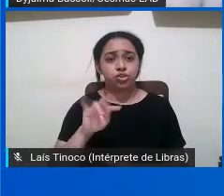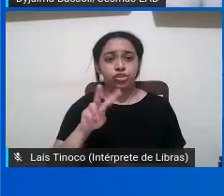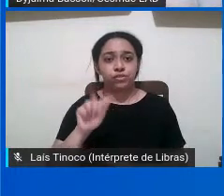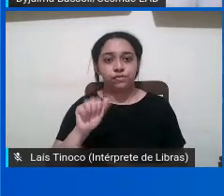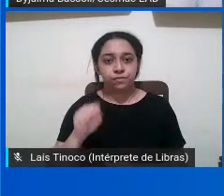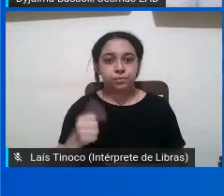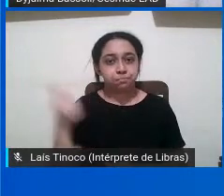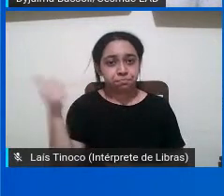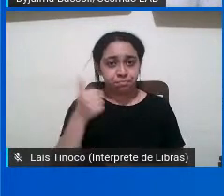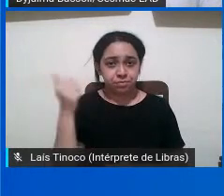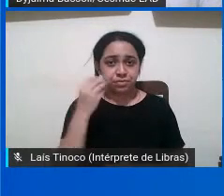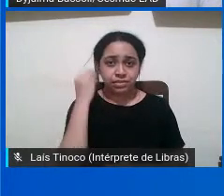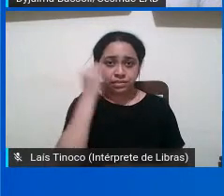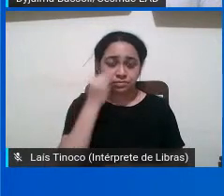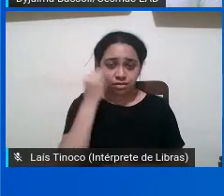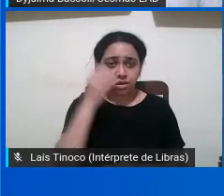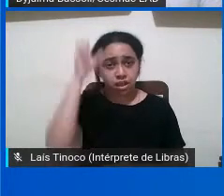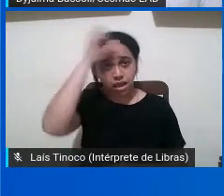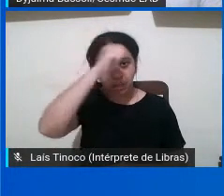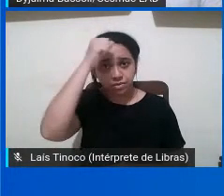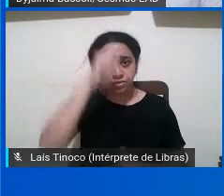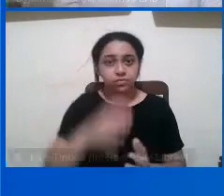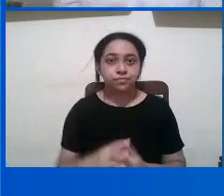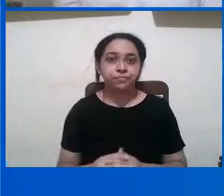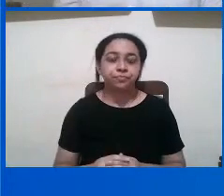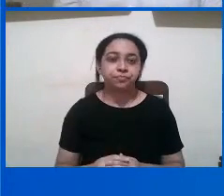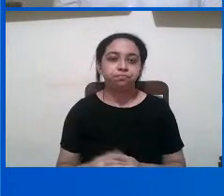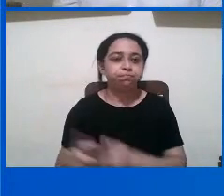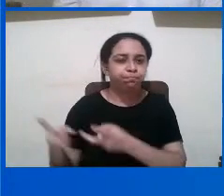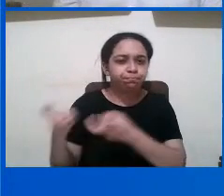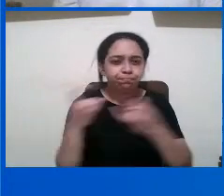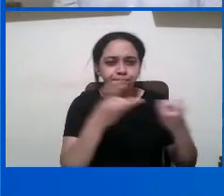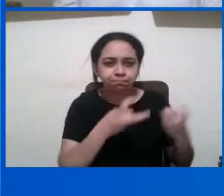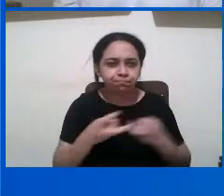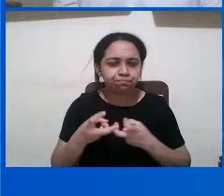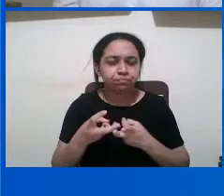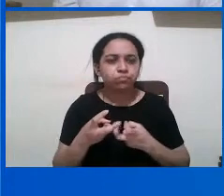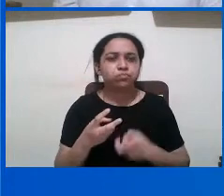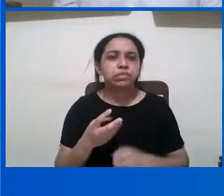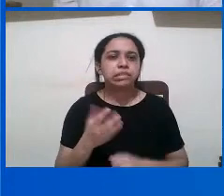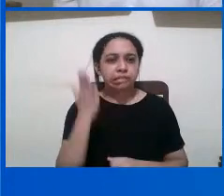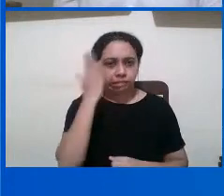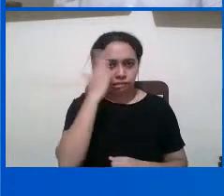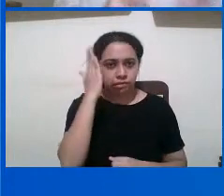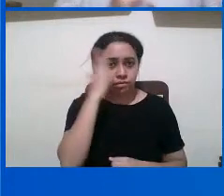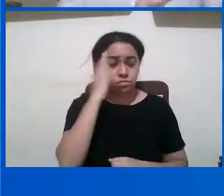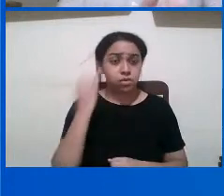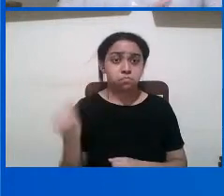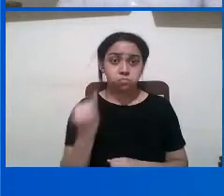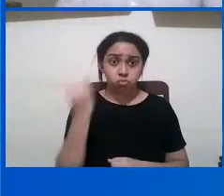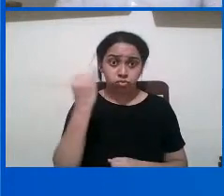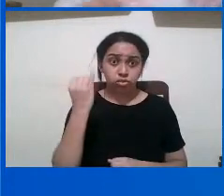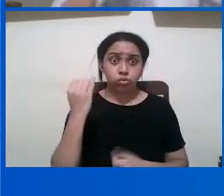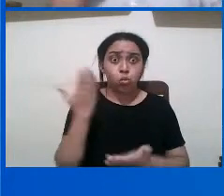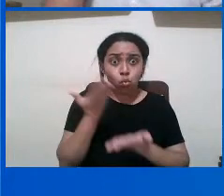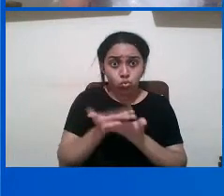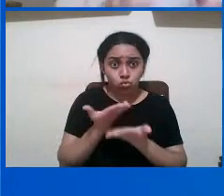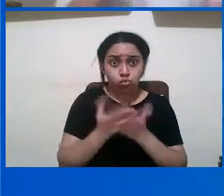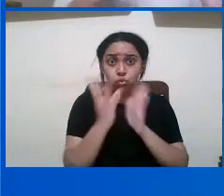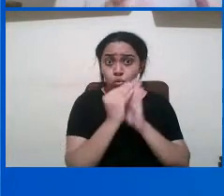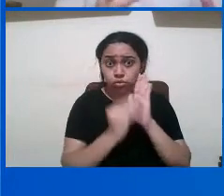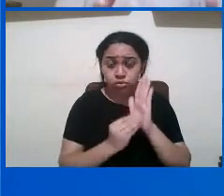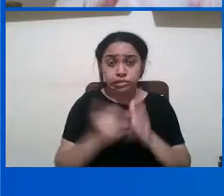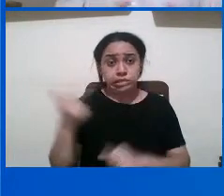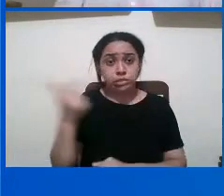Nós Vamos explorar a oportunidade dele conhecer a importância do que ele vai estudar a segunda experiência de